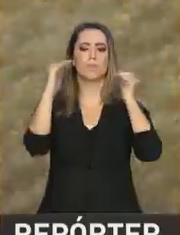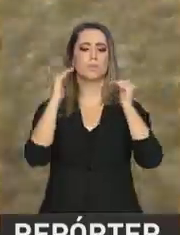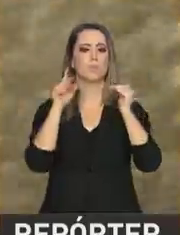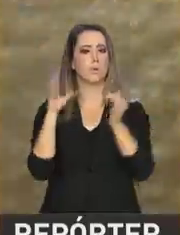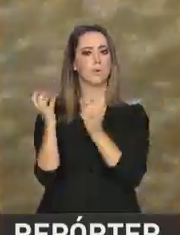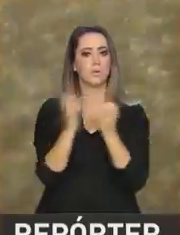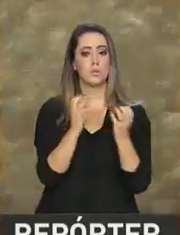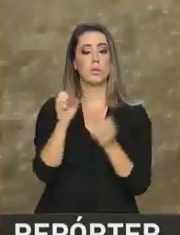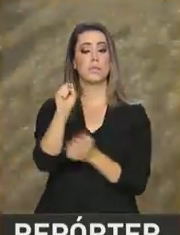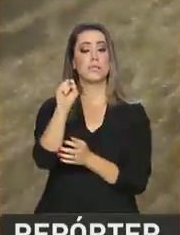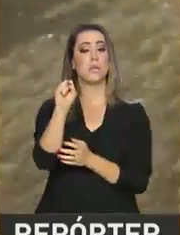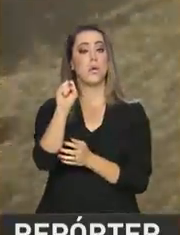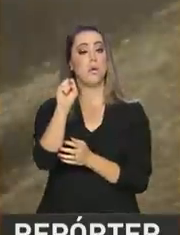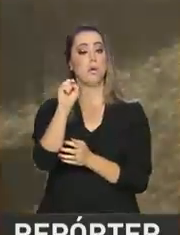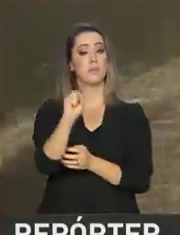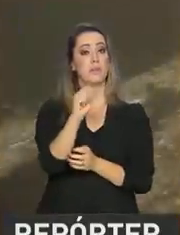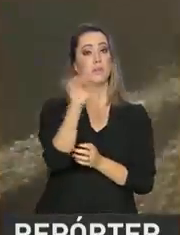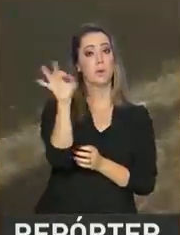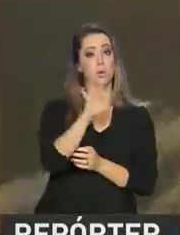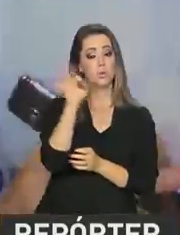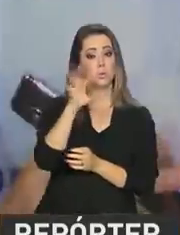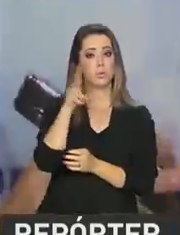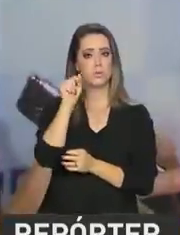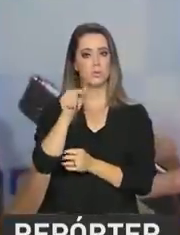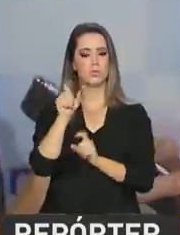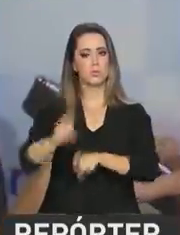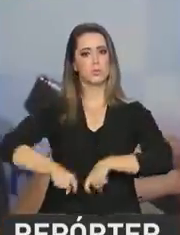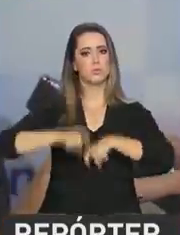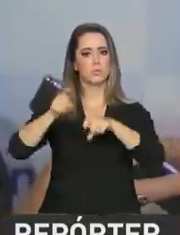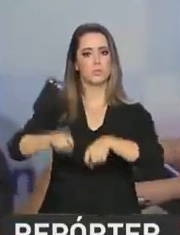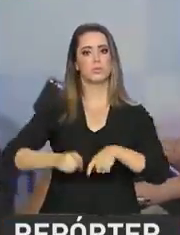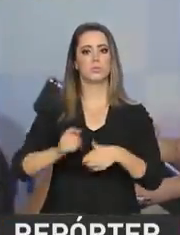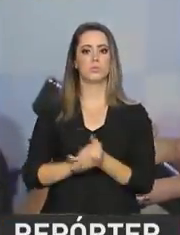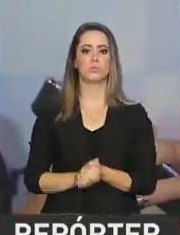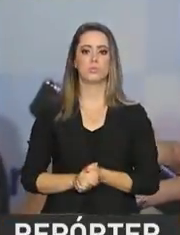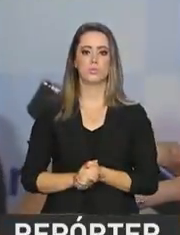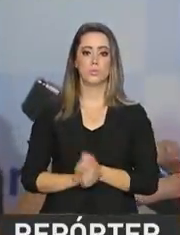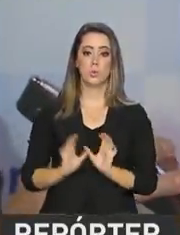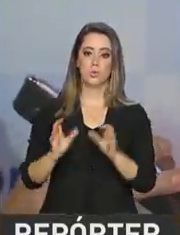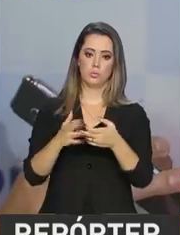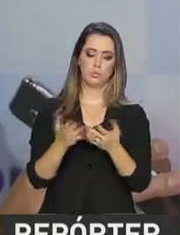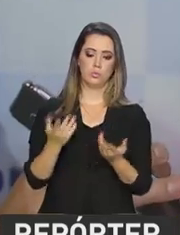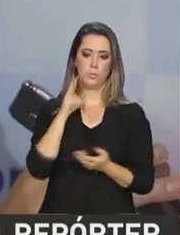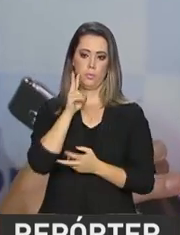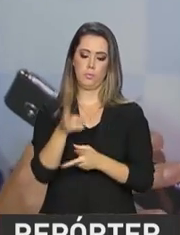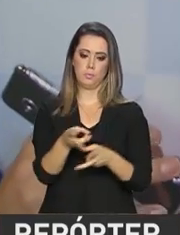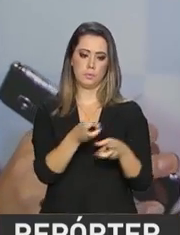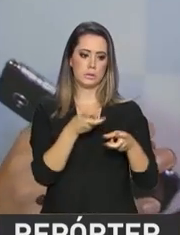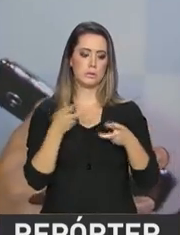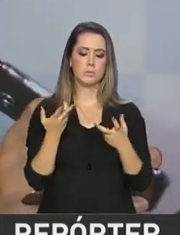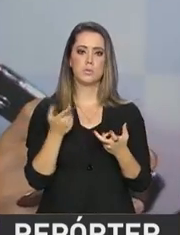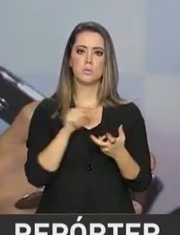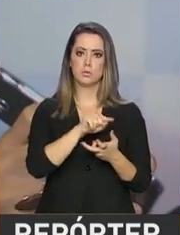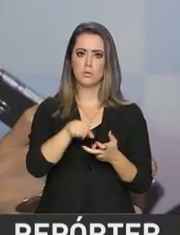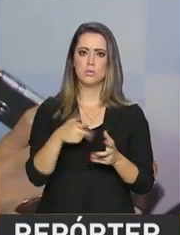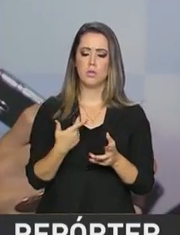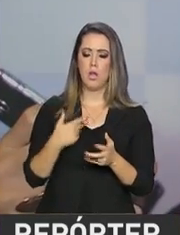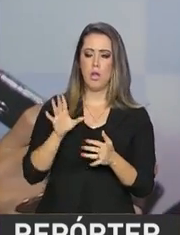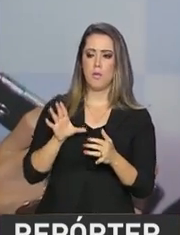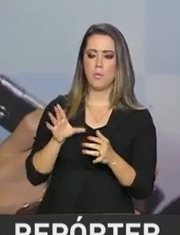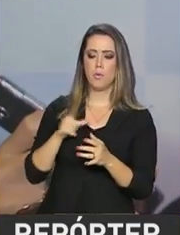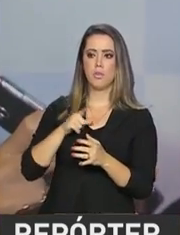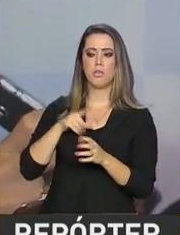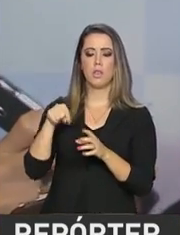representando 88% de tudo que é cultivado. O produtor observa uma série de fatores. Ele observa o estoque,